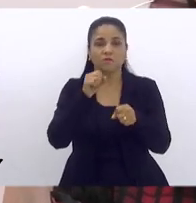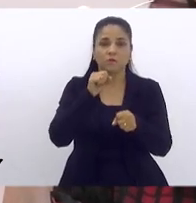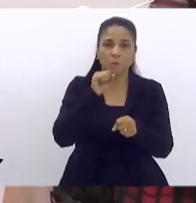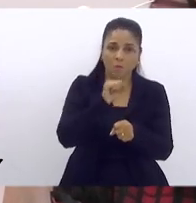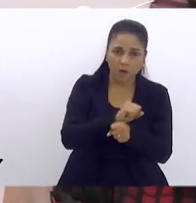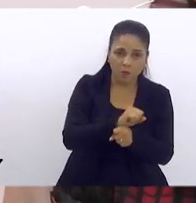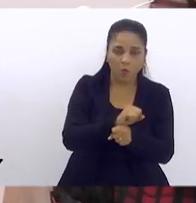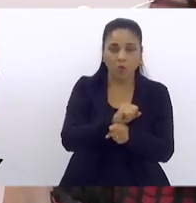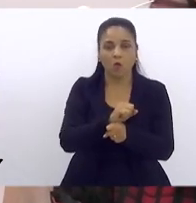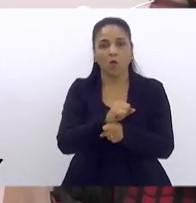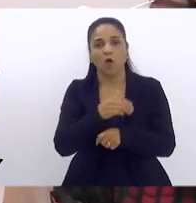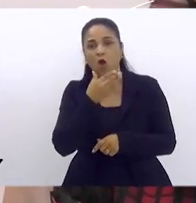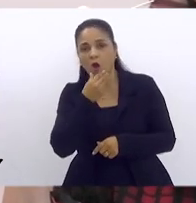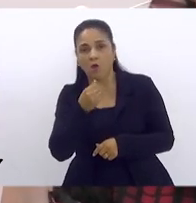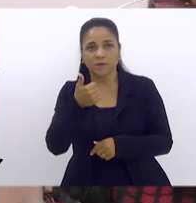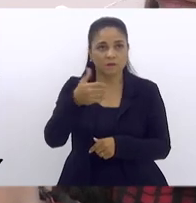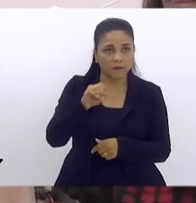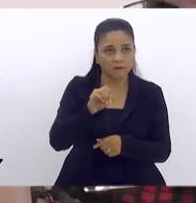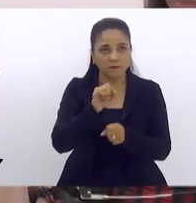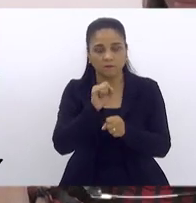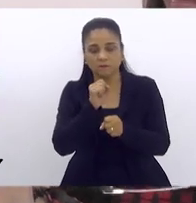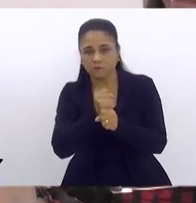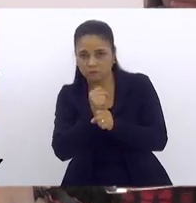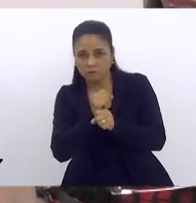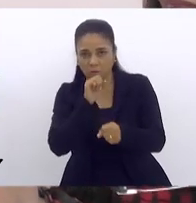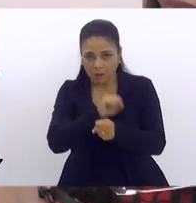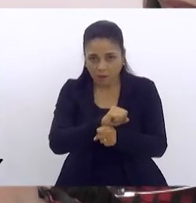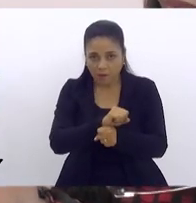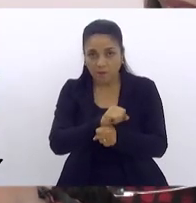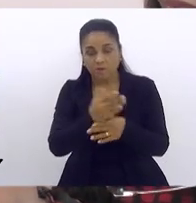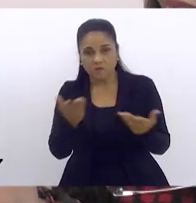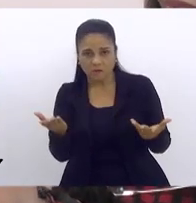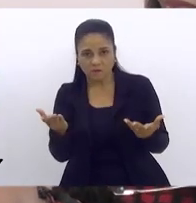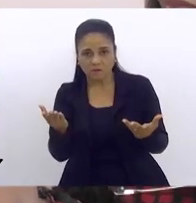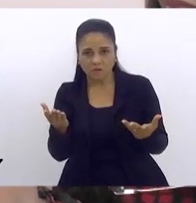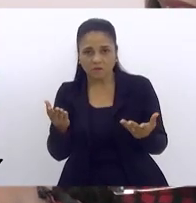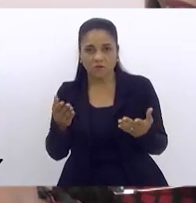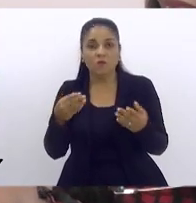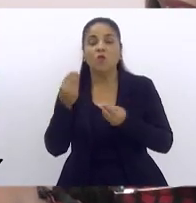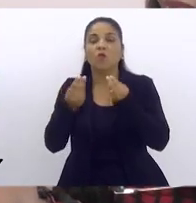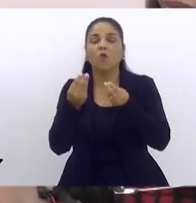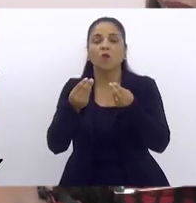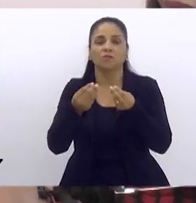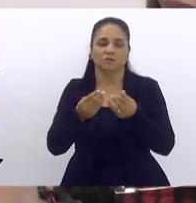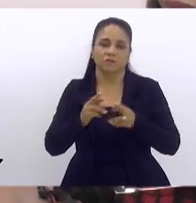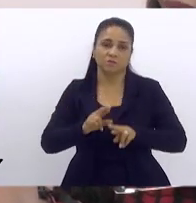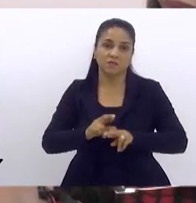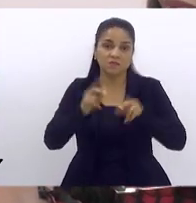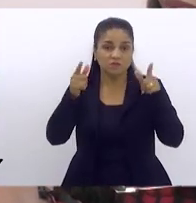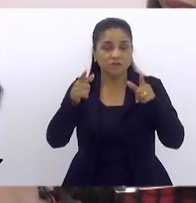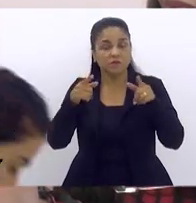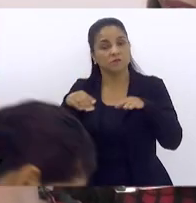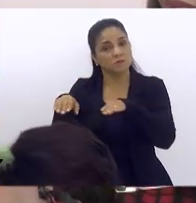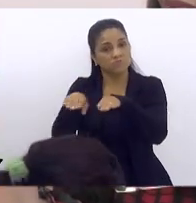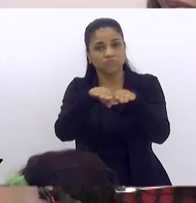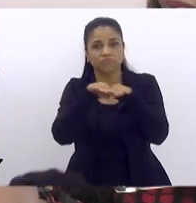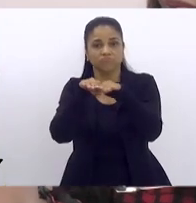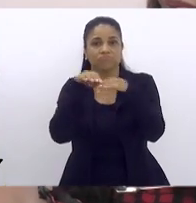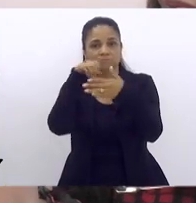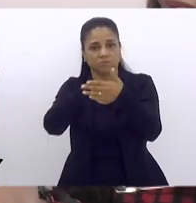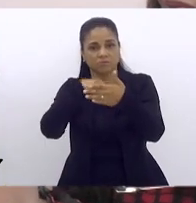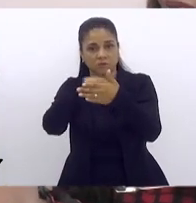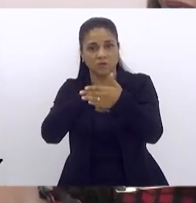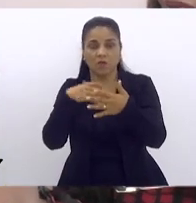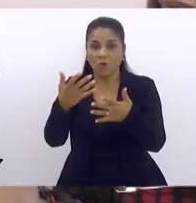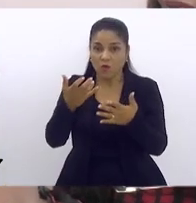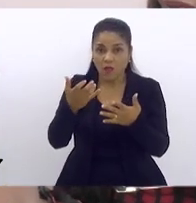os homens tem que ter essa diferencial se a gente não tiver a gente não tem como lutar por igualdade Então isso que me preocupa quando a gente tá aqui falando não mas